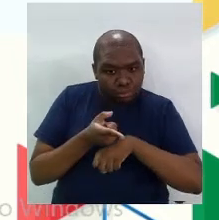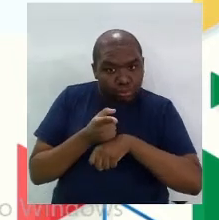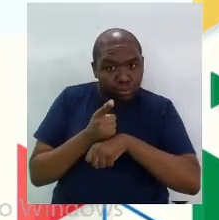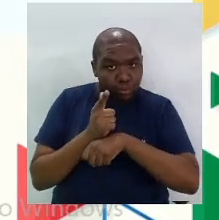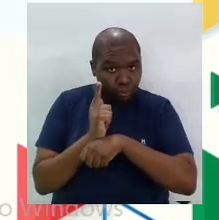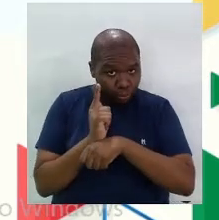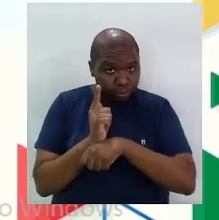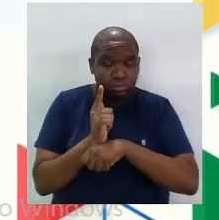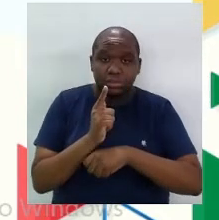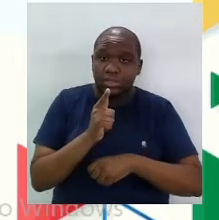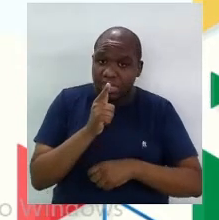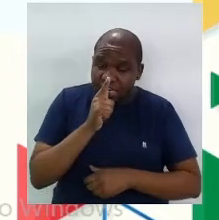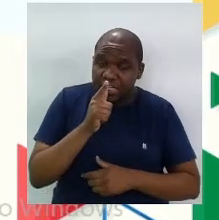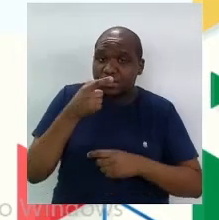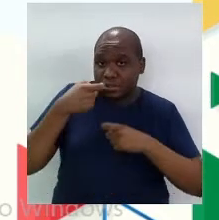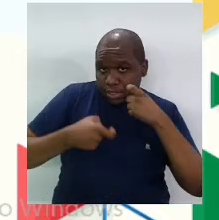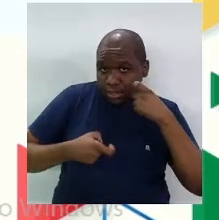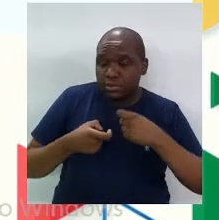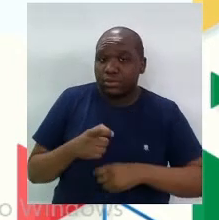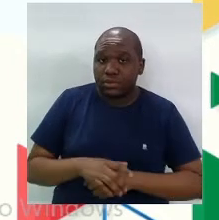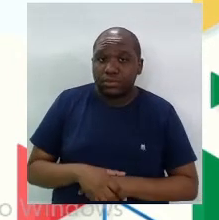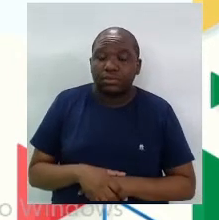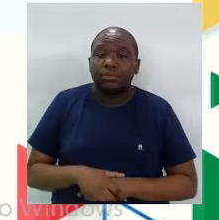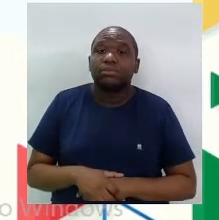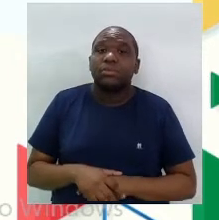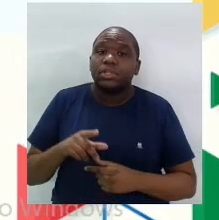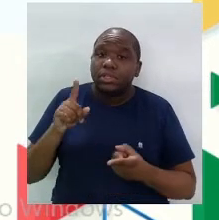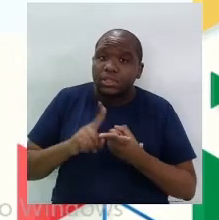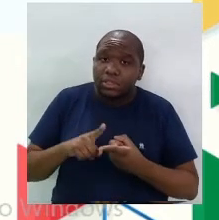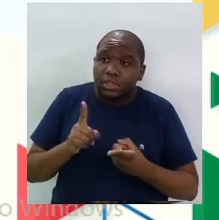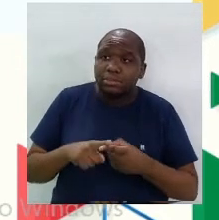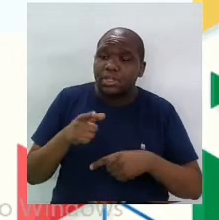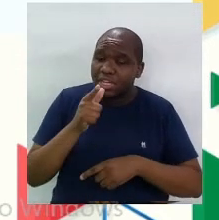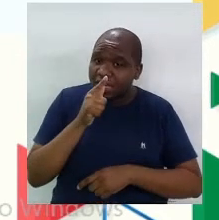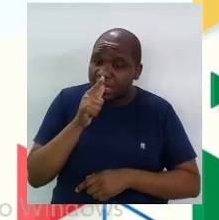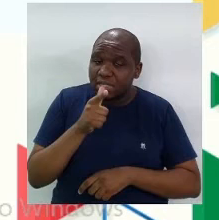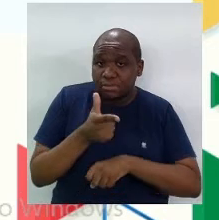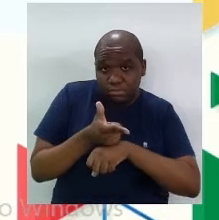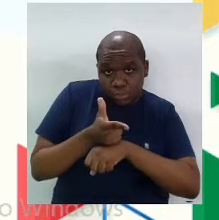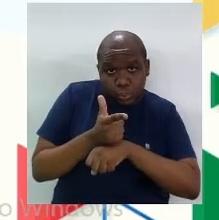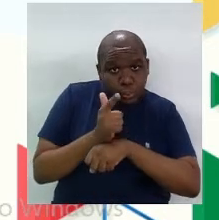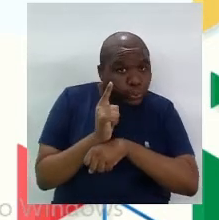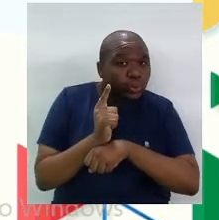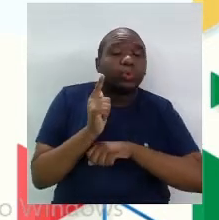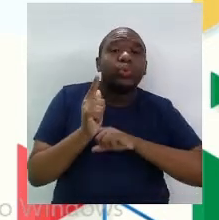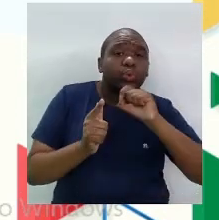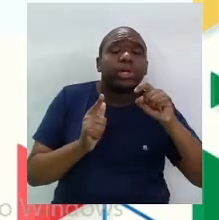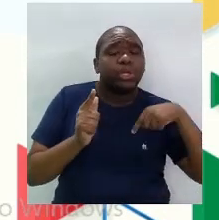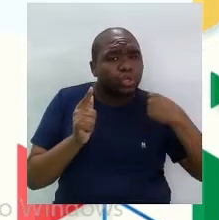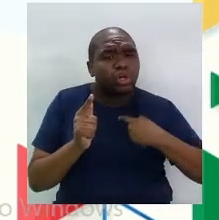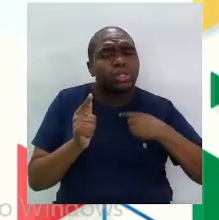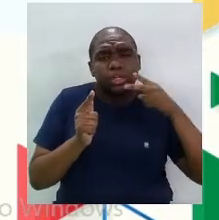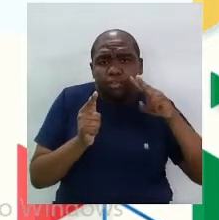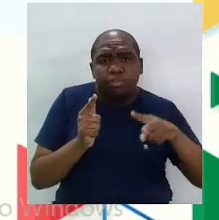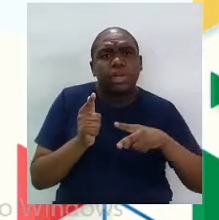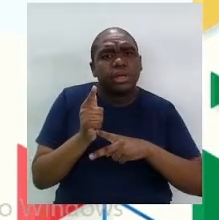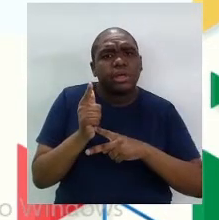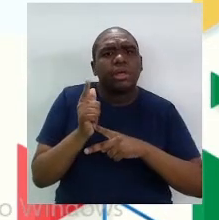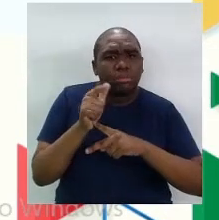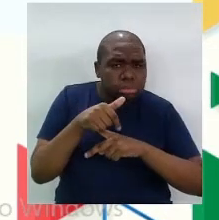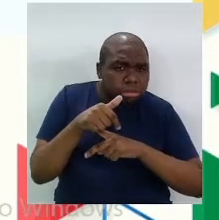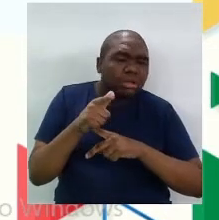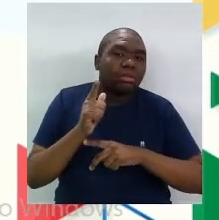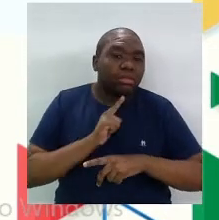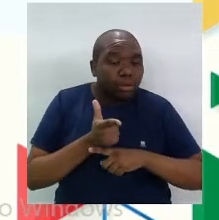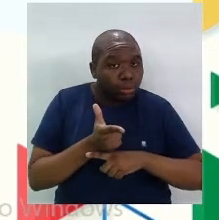momento da excitação sexual. Além do tecido erétil do pênis, é possível observar